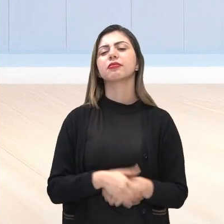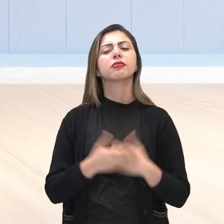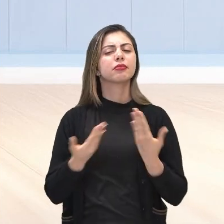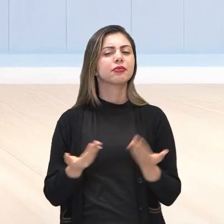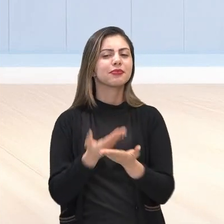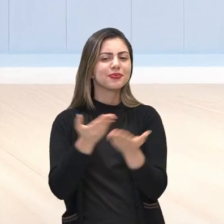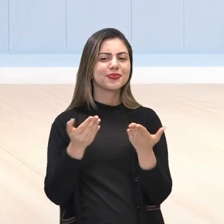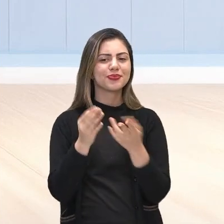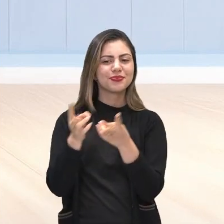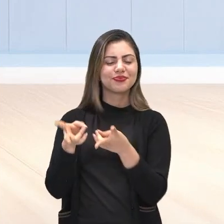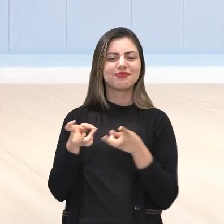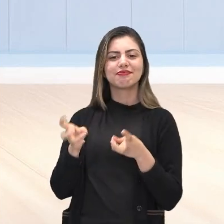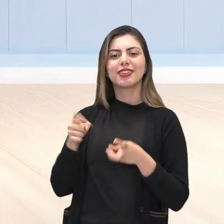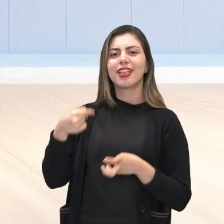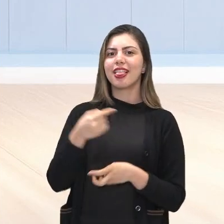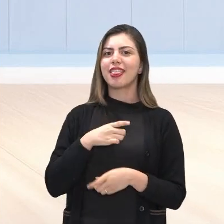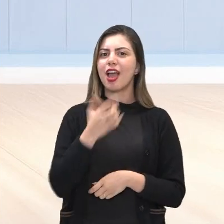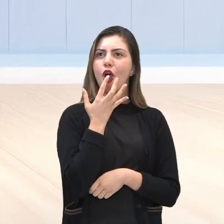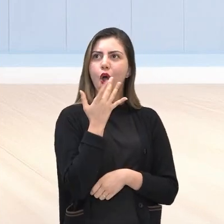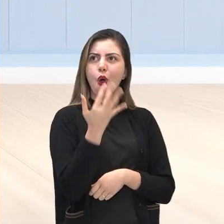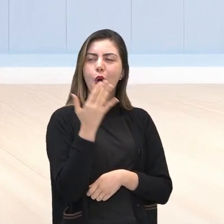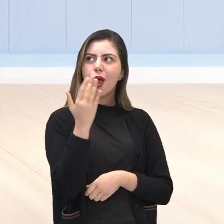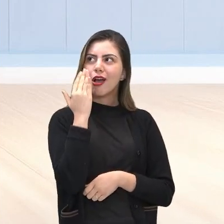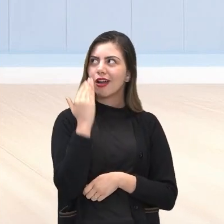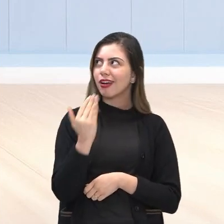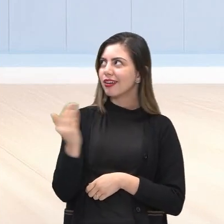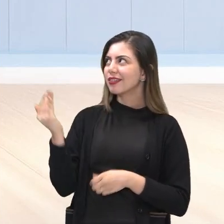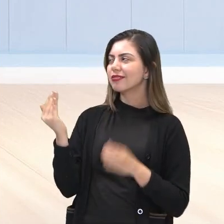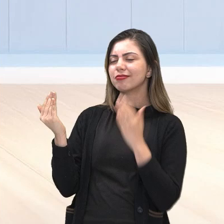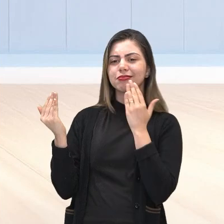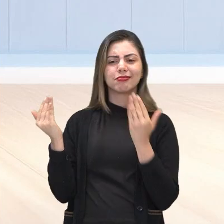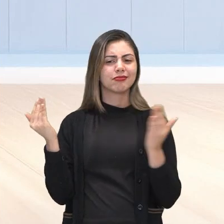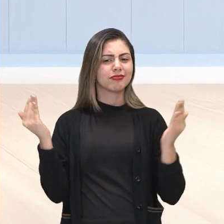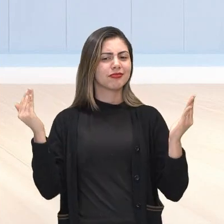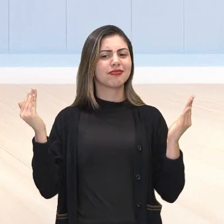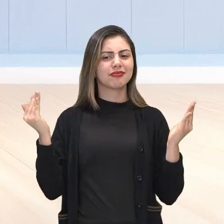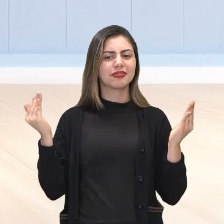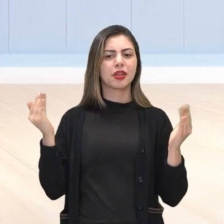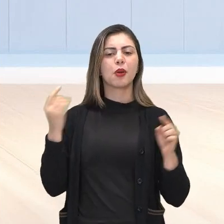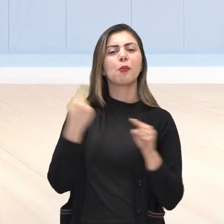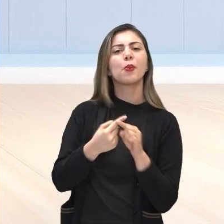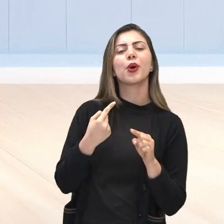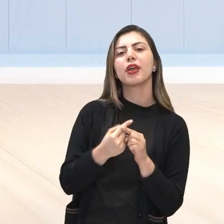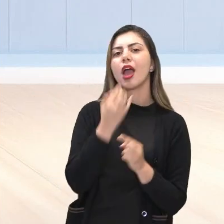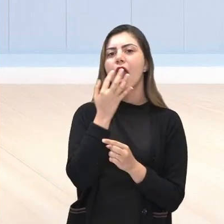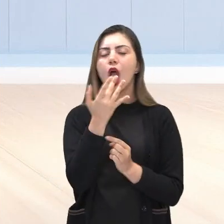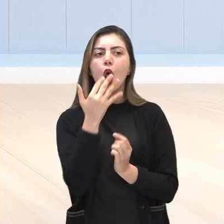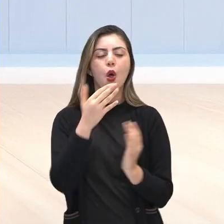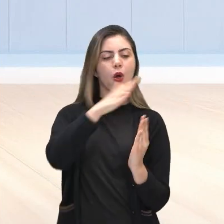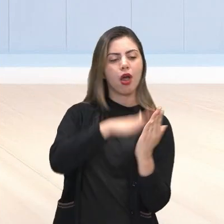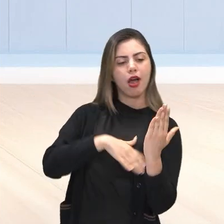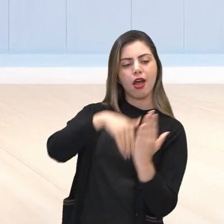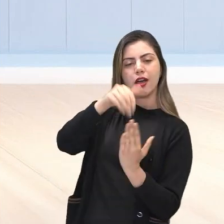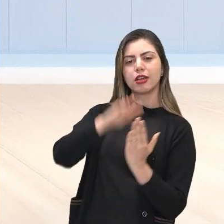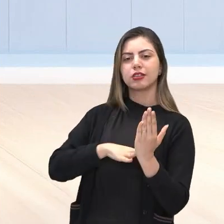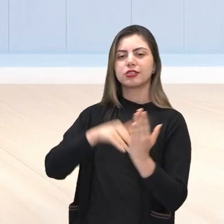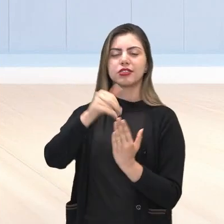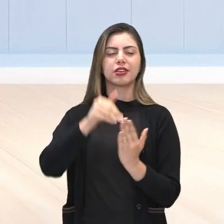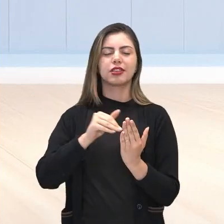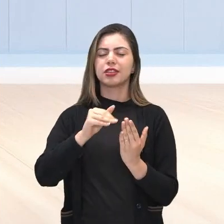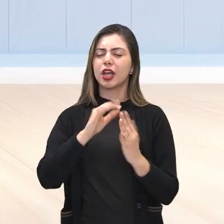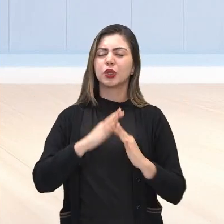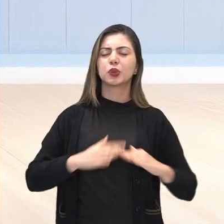perceberam que nós temos cores. Por quê? A cor, a tinta, a pintura, as linhas,